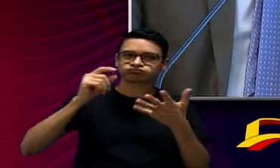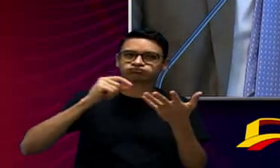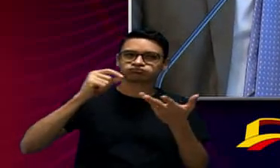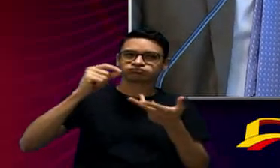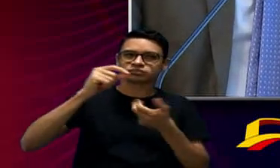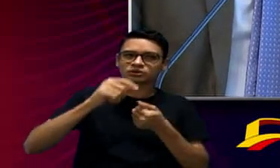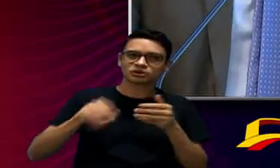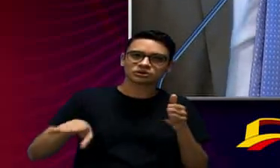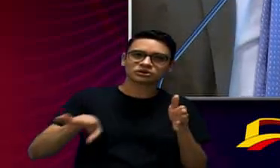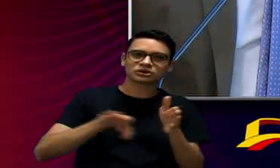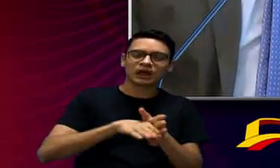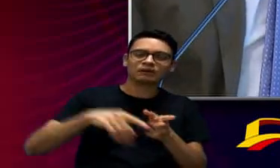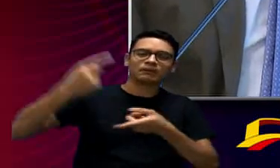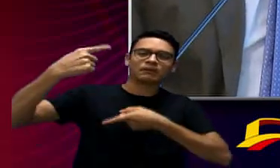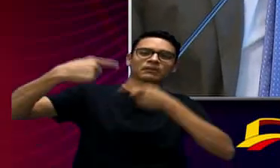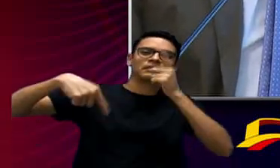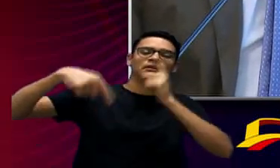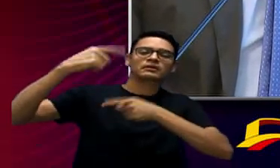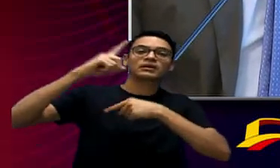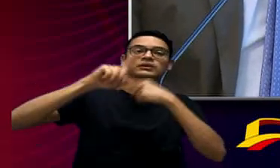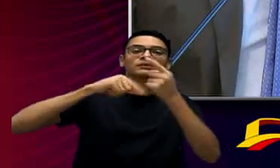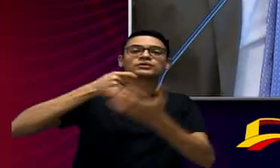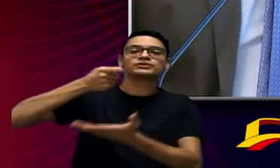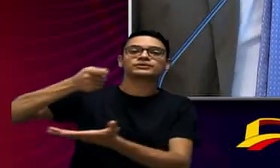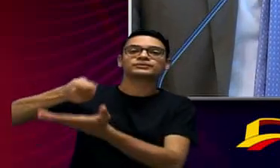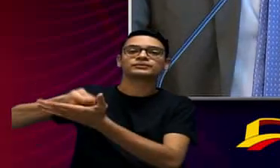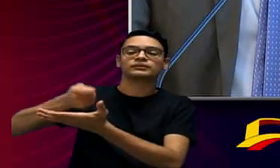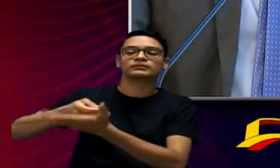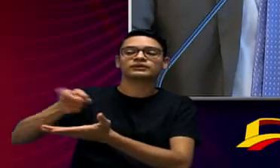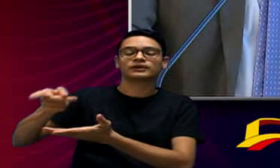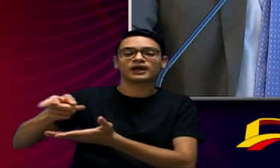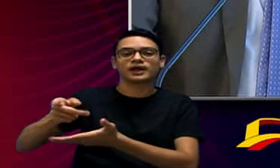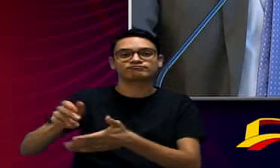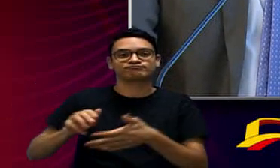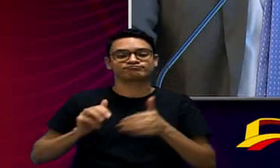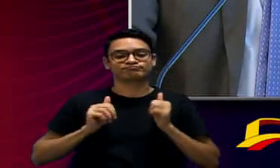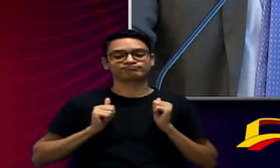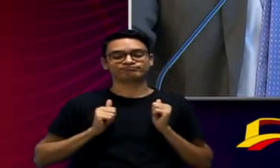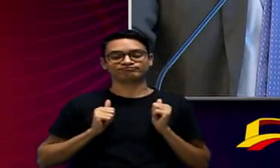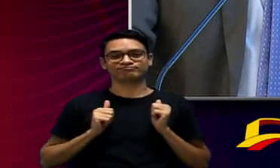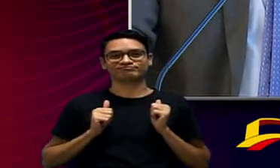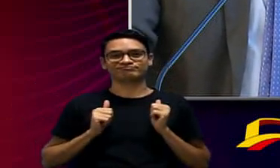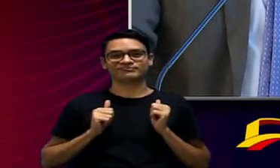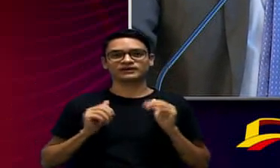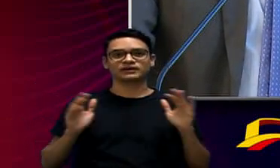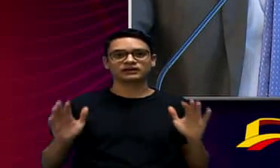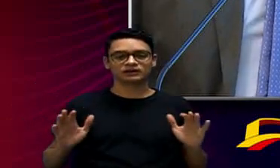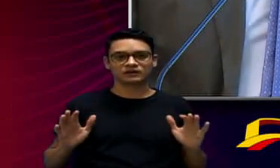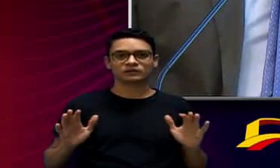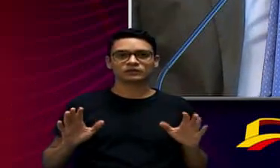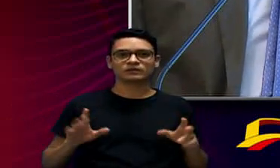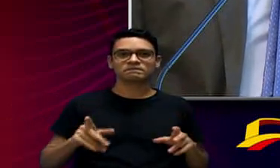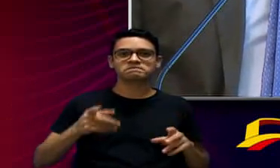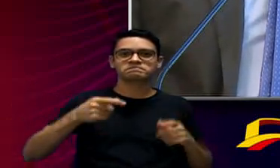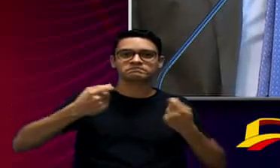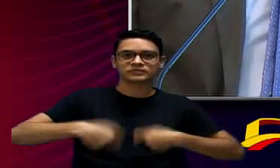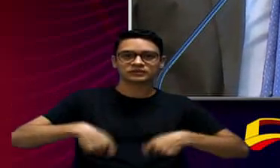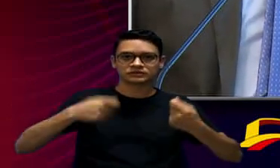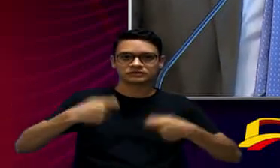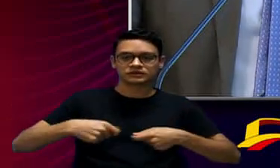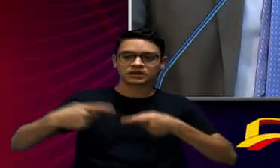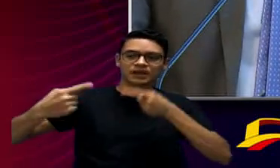se debate muito, mas quando chega para cobrar o prefeito, não acontece. Então, acho que é importante fazer a